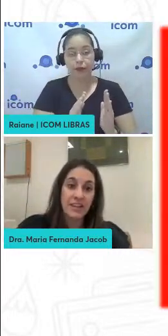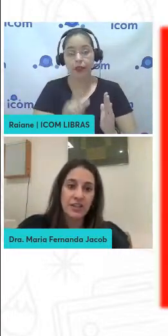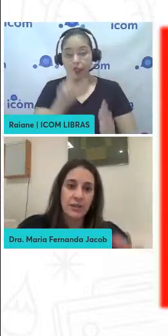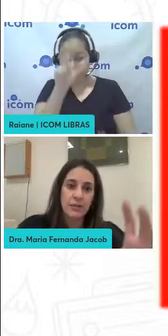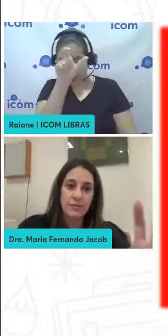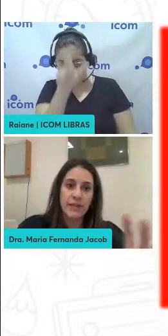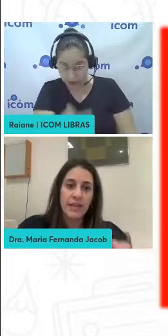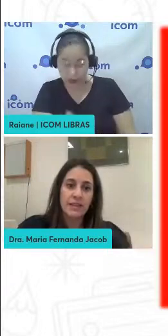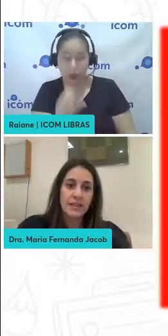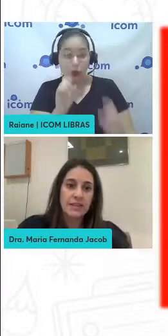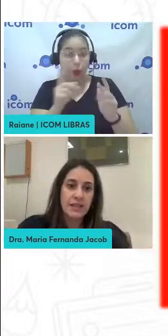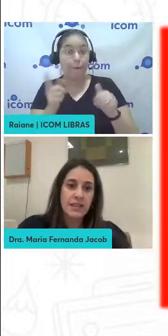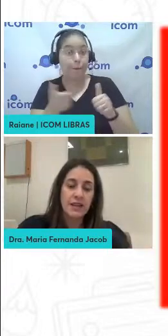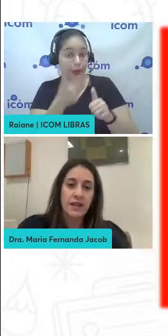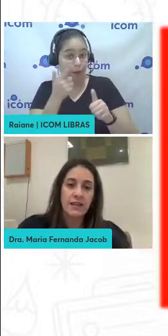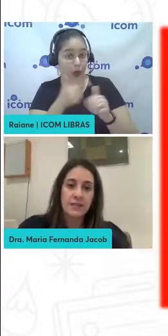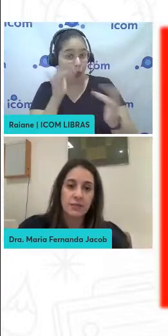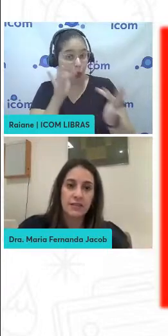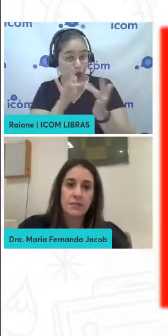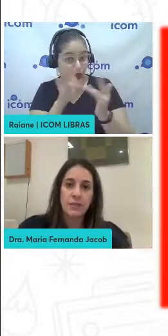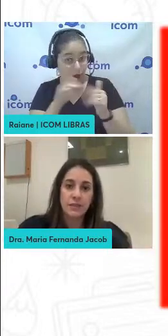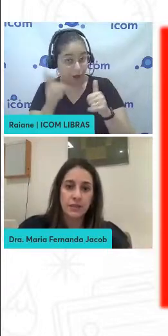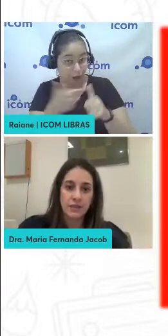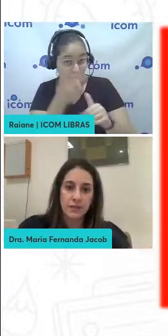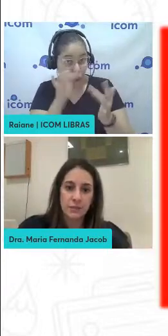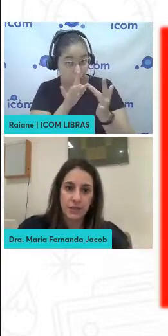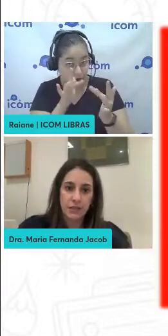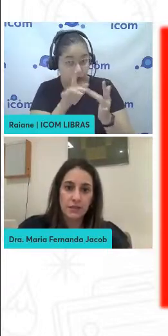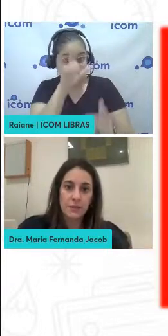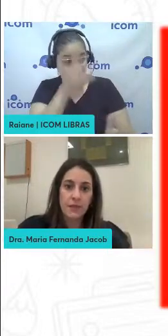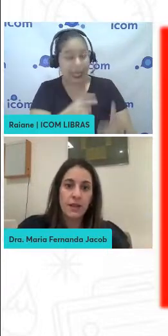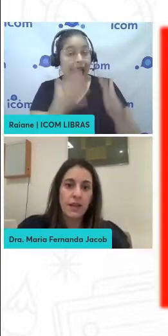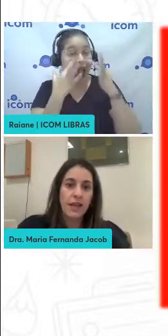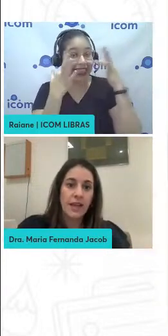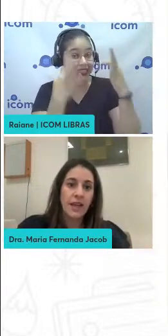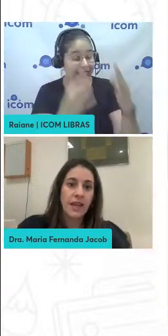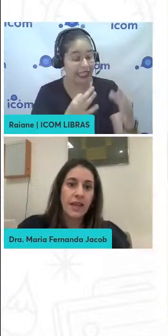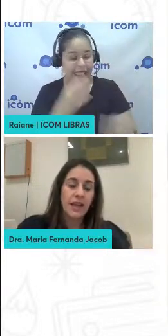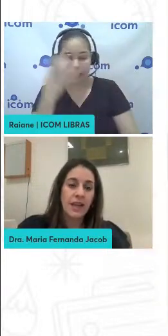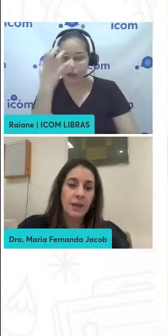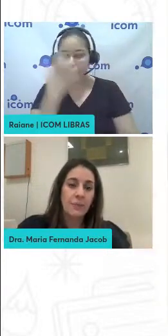essa parte aqui primeira, que seria a questão das bandeiras vermelhas.